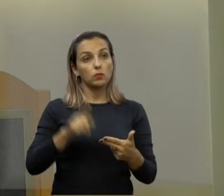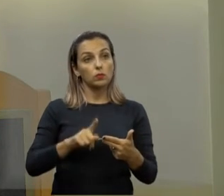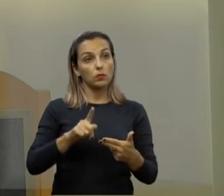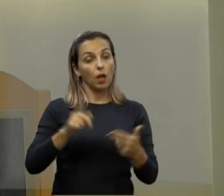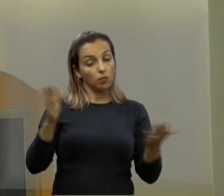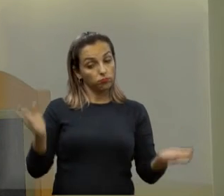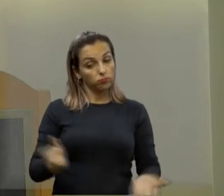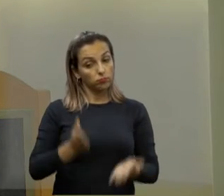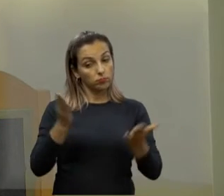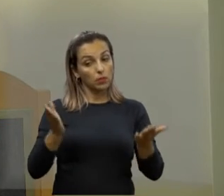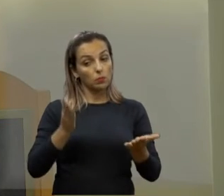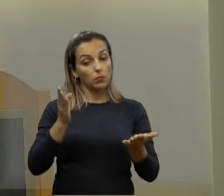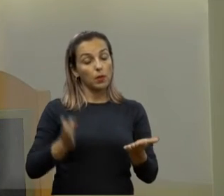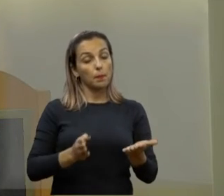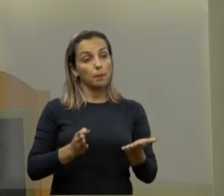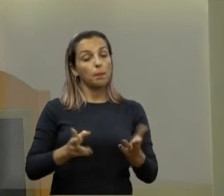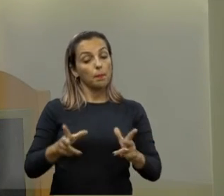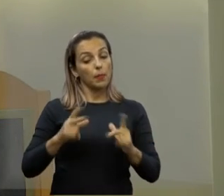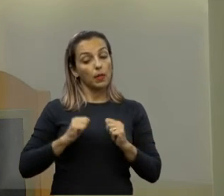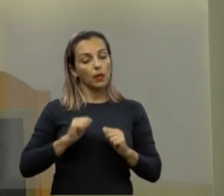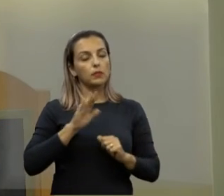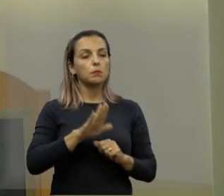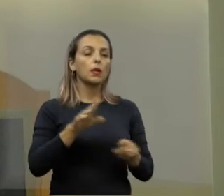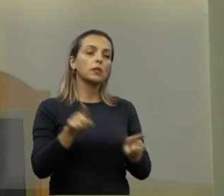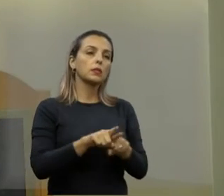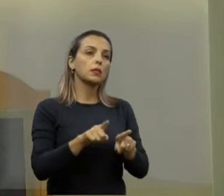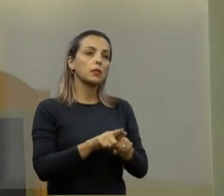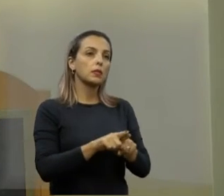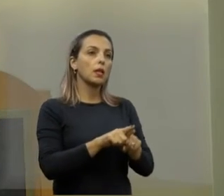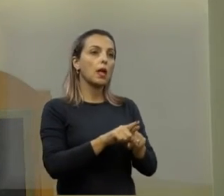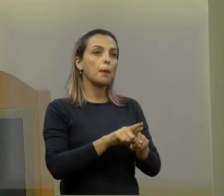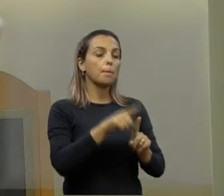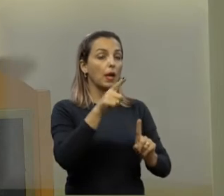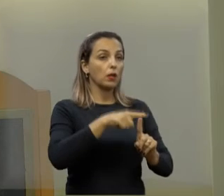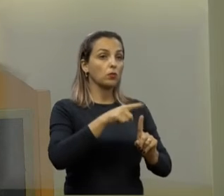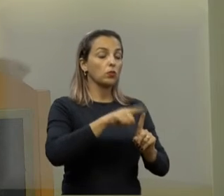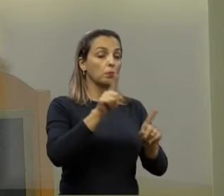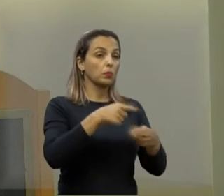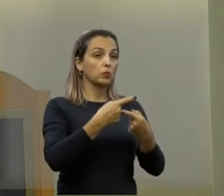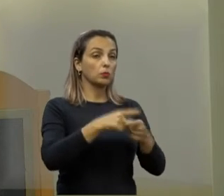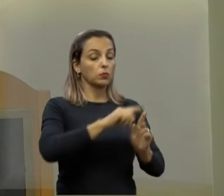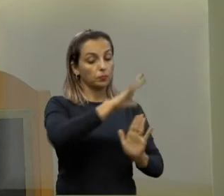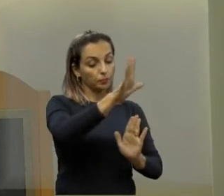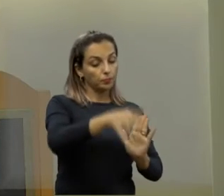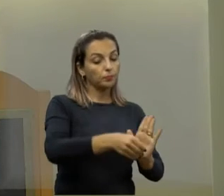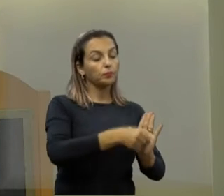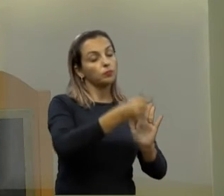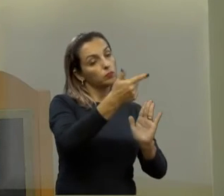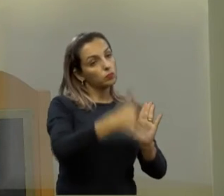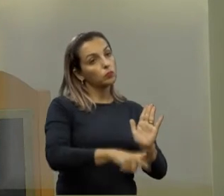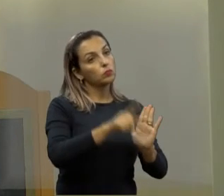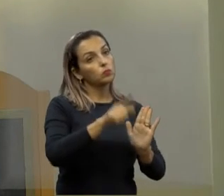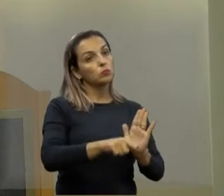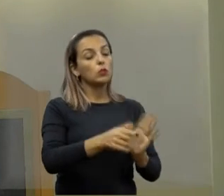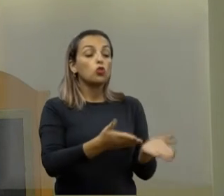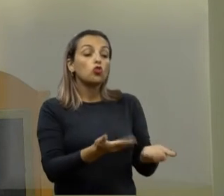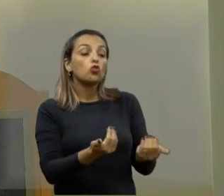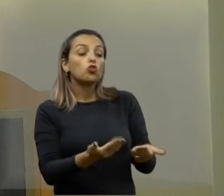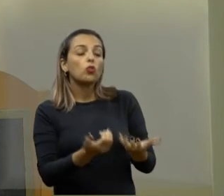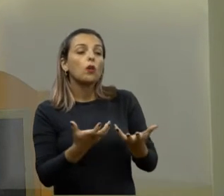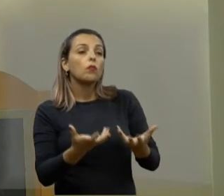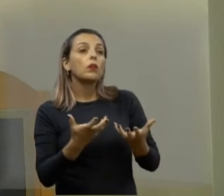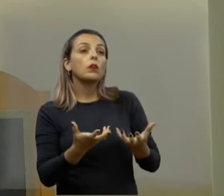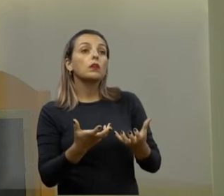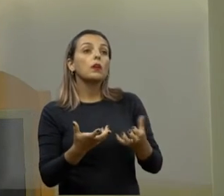serem enfatizados e ressaltados mas também não deixando de contemplar nenhum outro que venha a surgir vai que o jovem